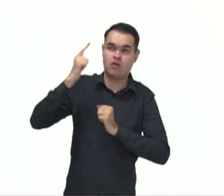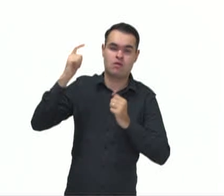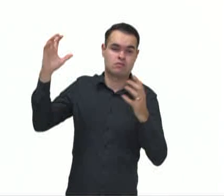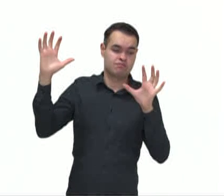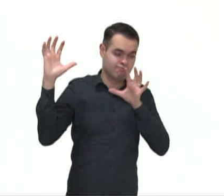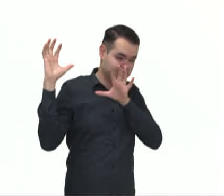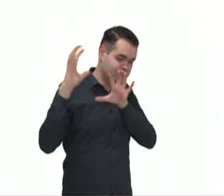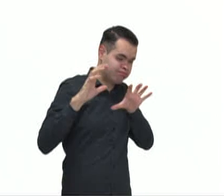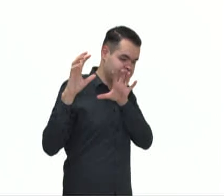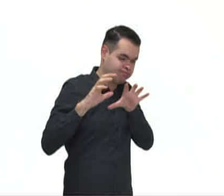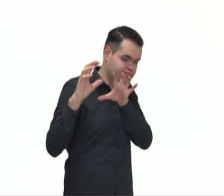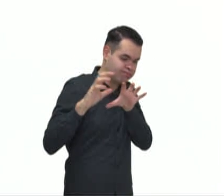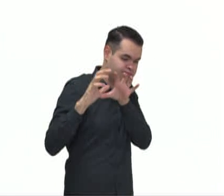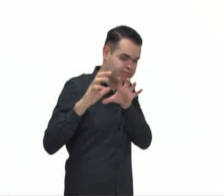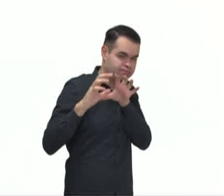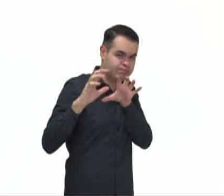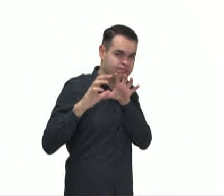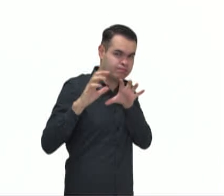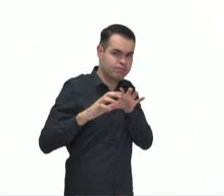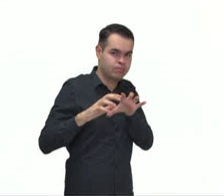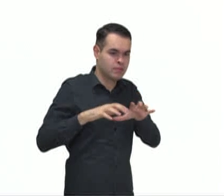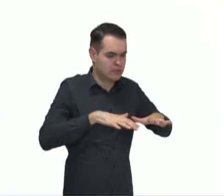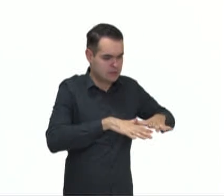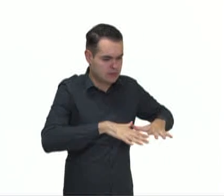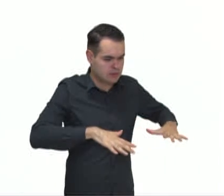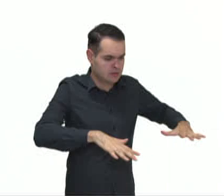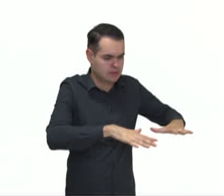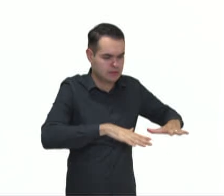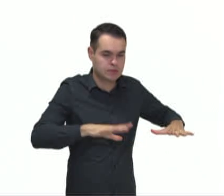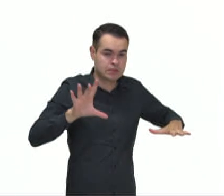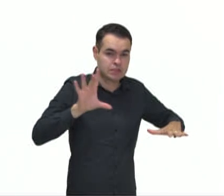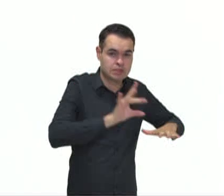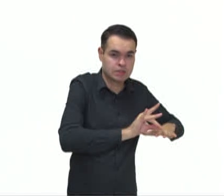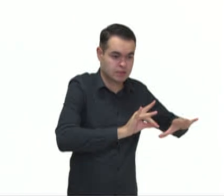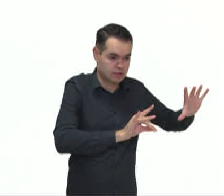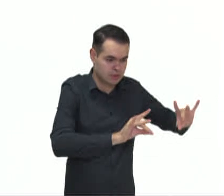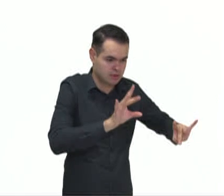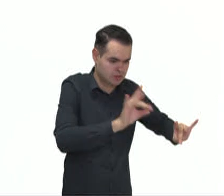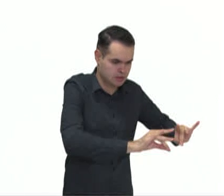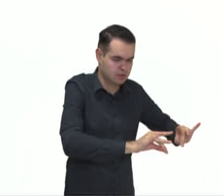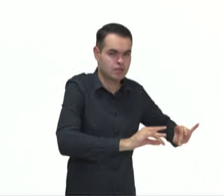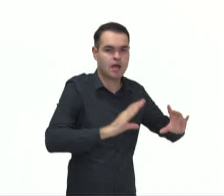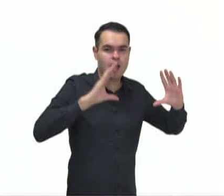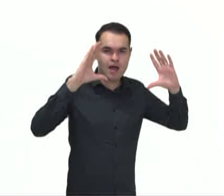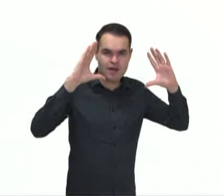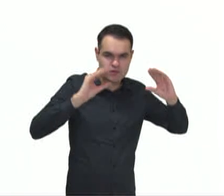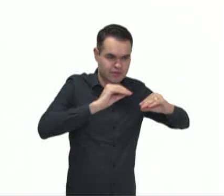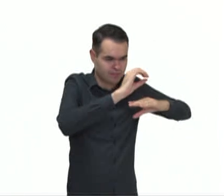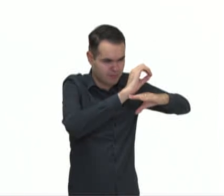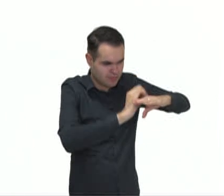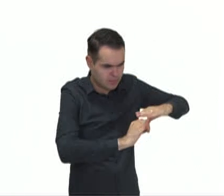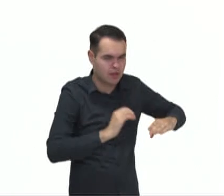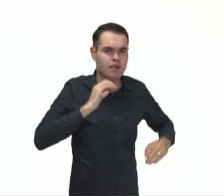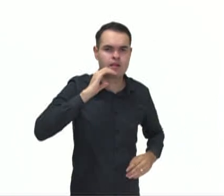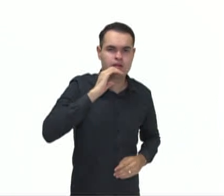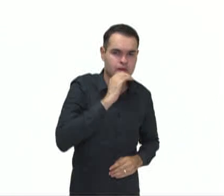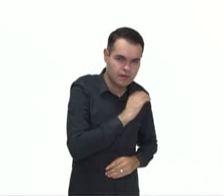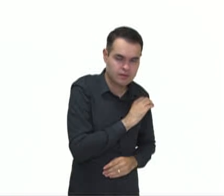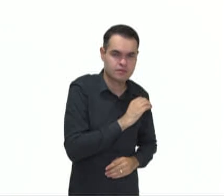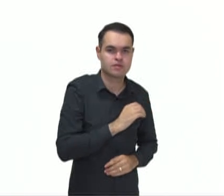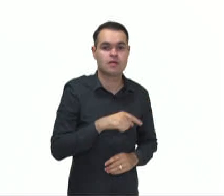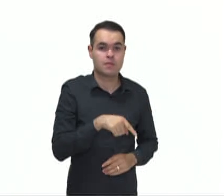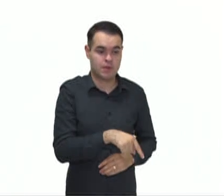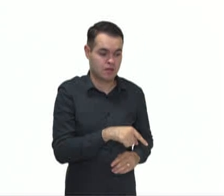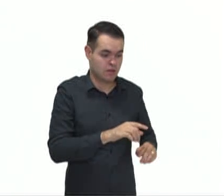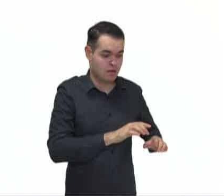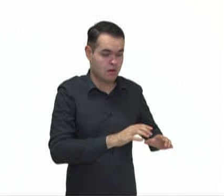fica preso na superfície da atmosfera, deixando a temperatura mais quente. Para o calor ir embora, ele tem